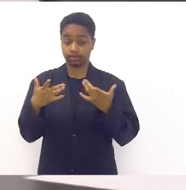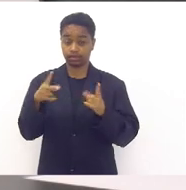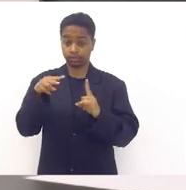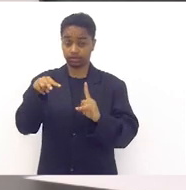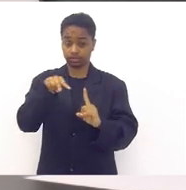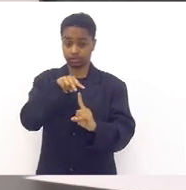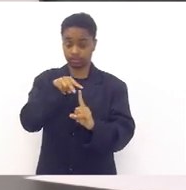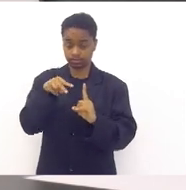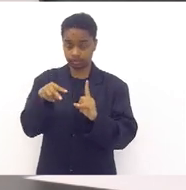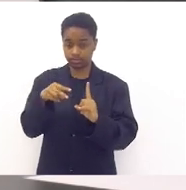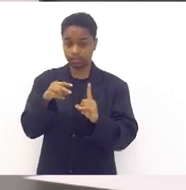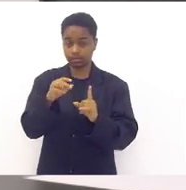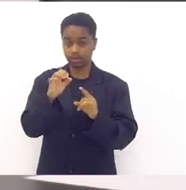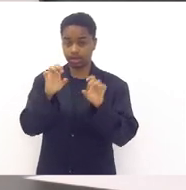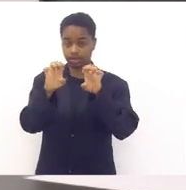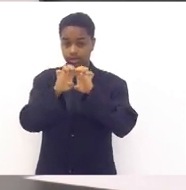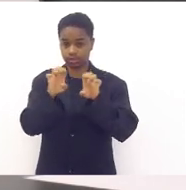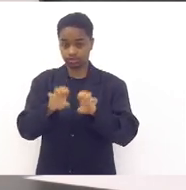estruturante,